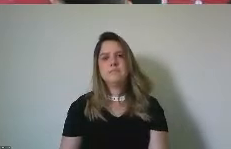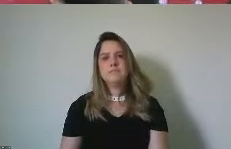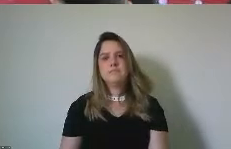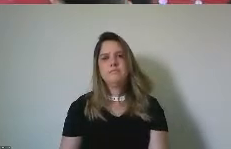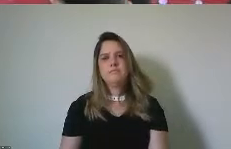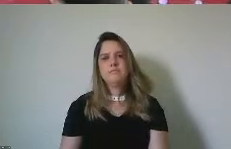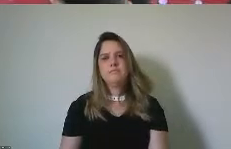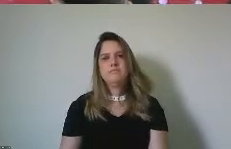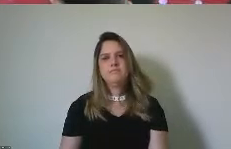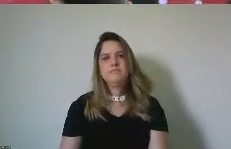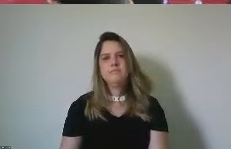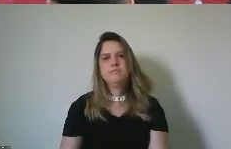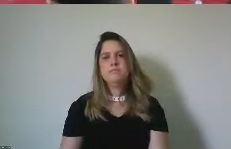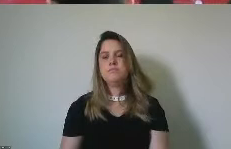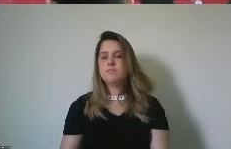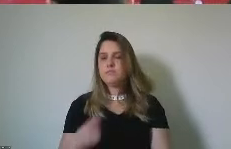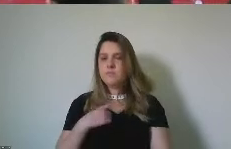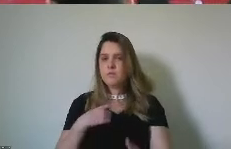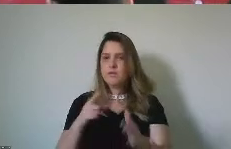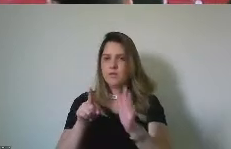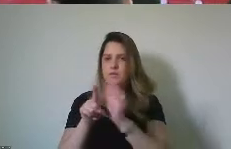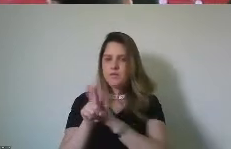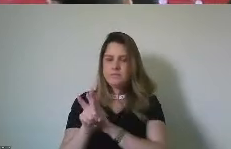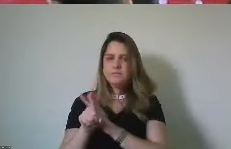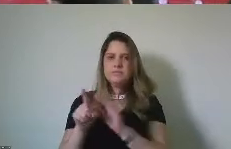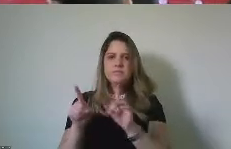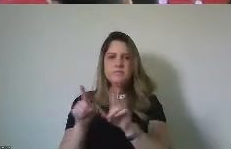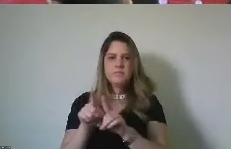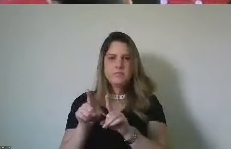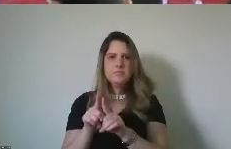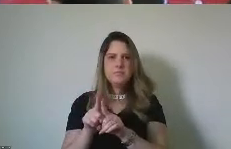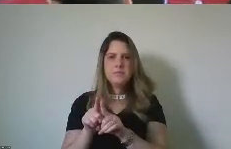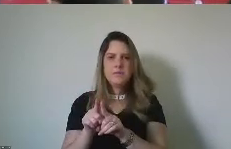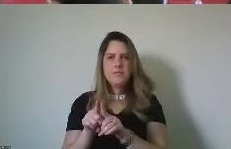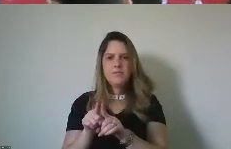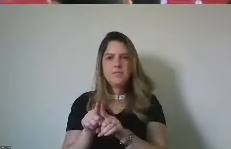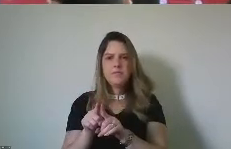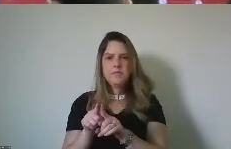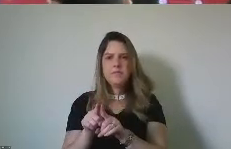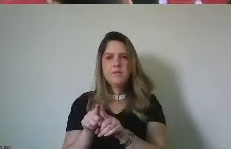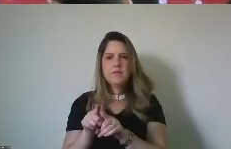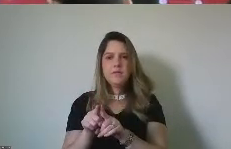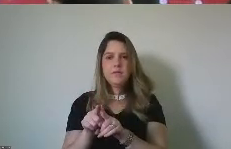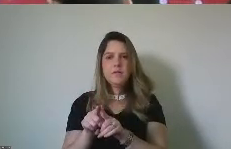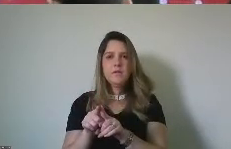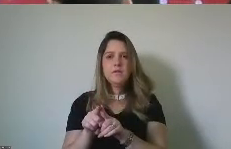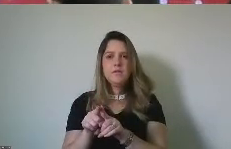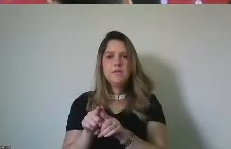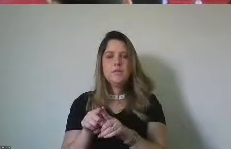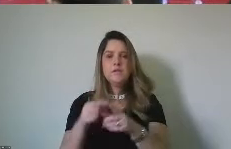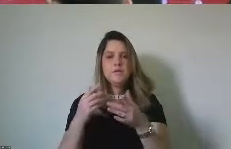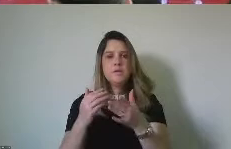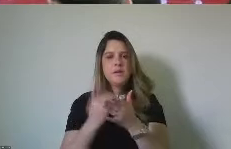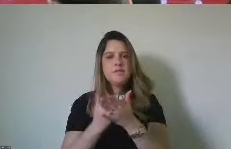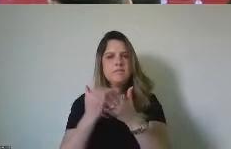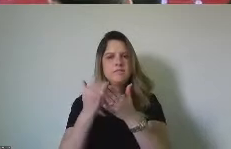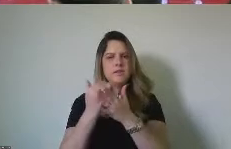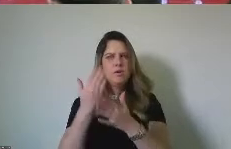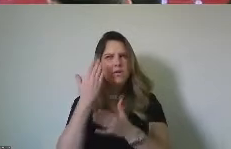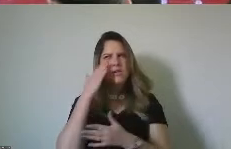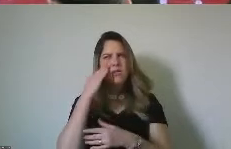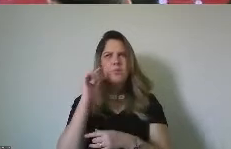não tem uma pergunta aqui que a gente viu de um acionista pessoa física e ele quer entender um pouco melhor é assim